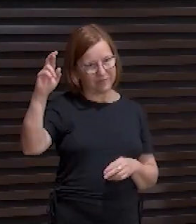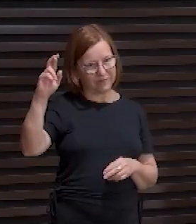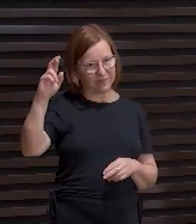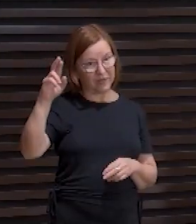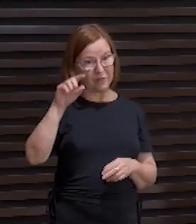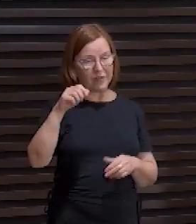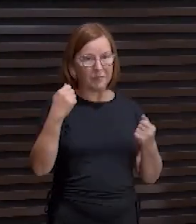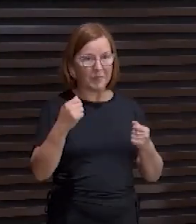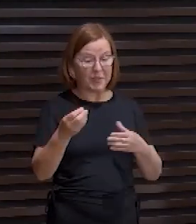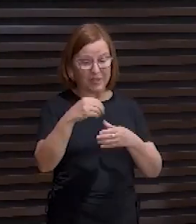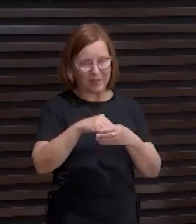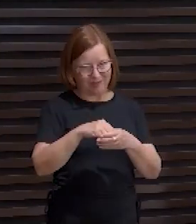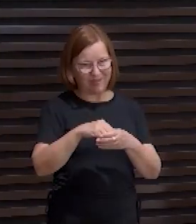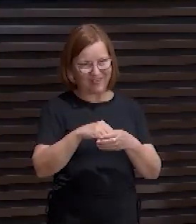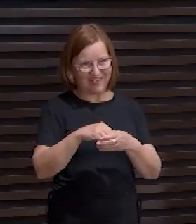palavra.